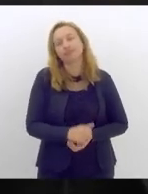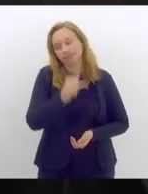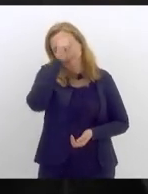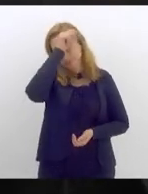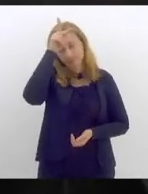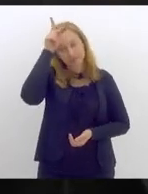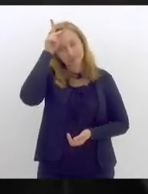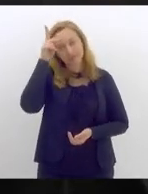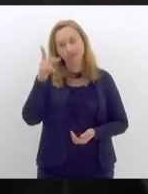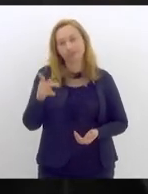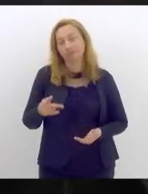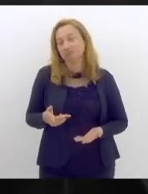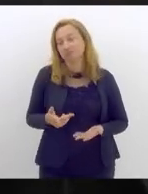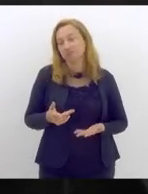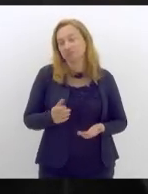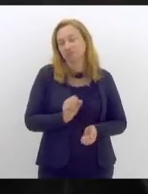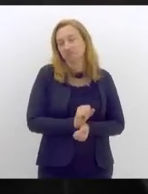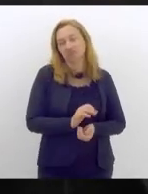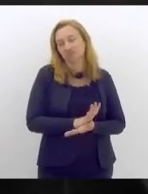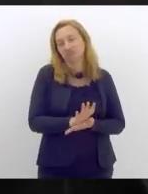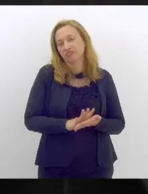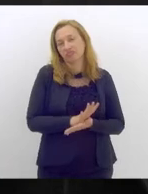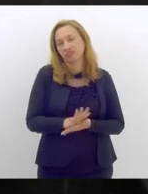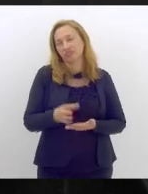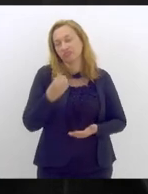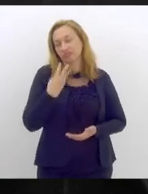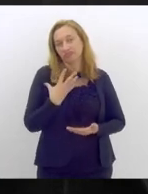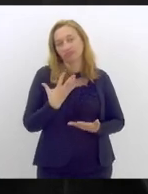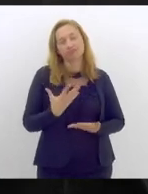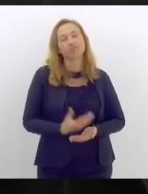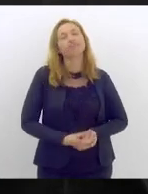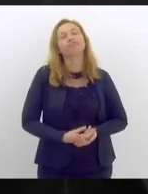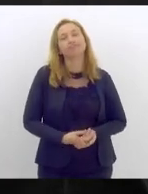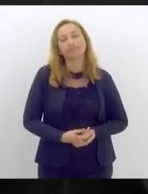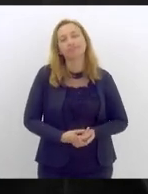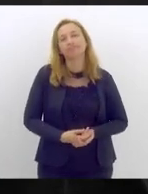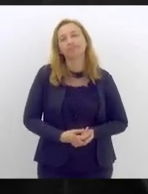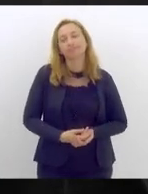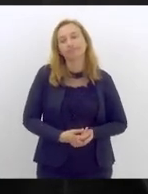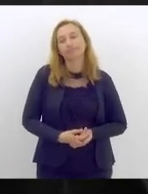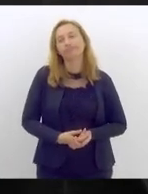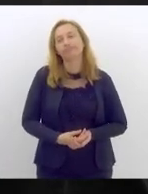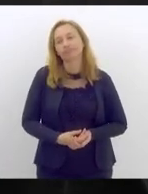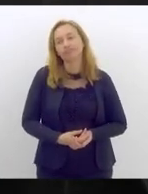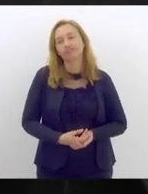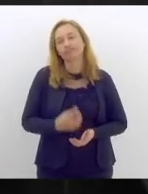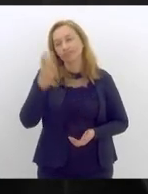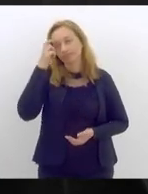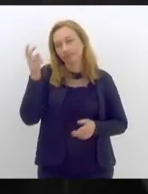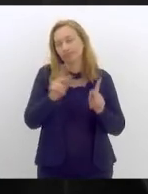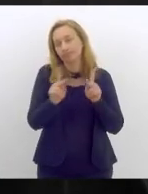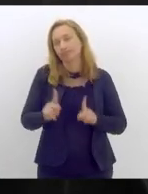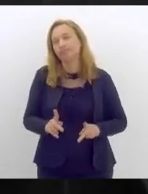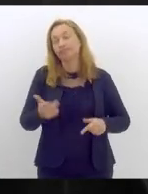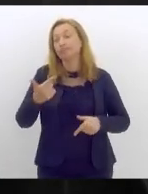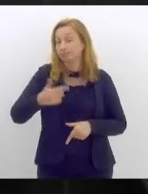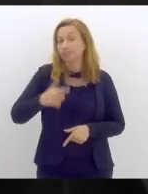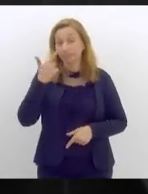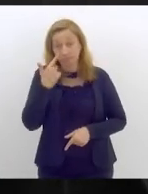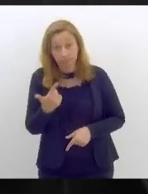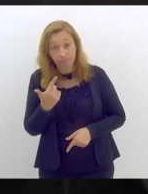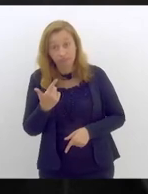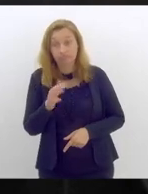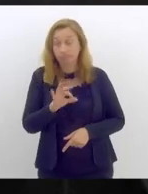não espera nenhuma atitude civilizada democrática de afirmação da cultura de paz e mais uma vez se viu